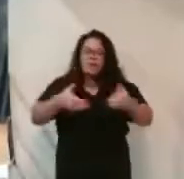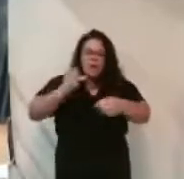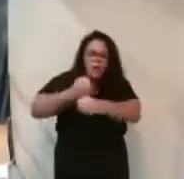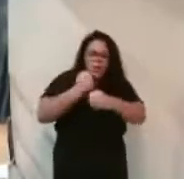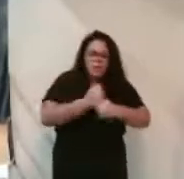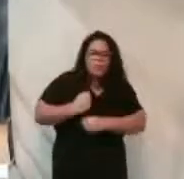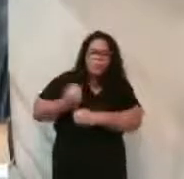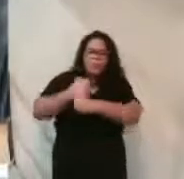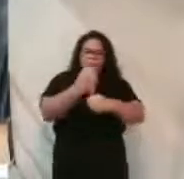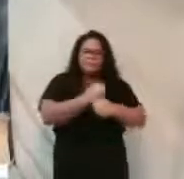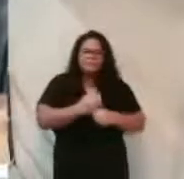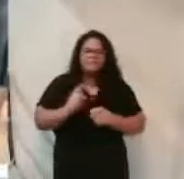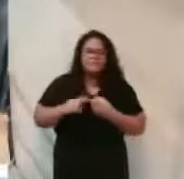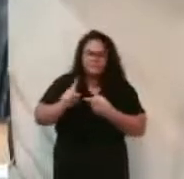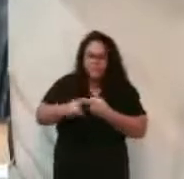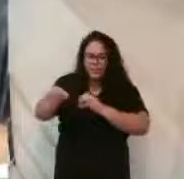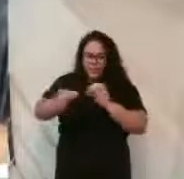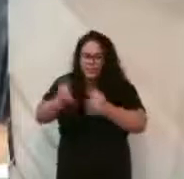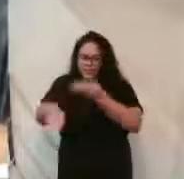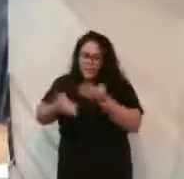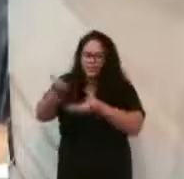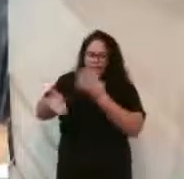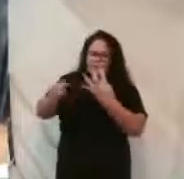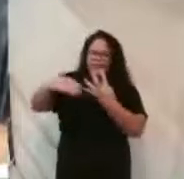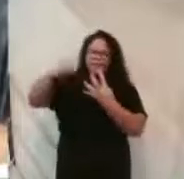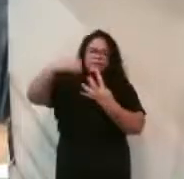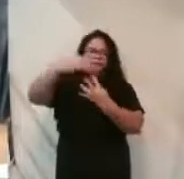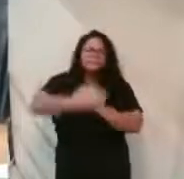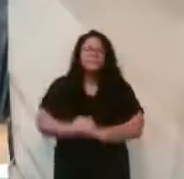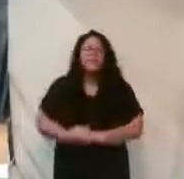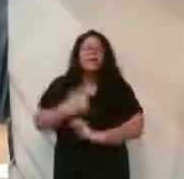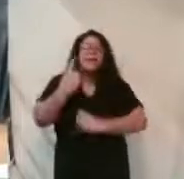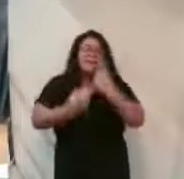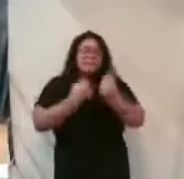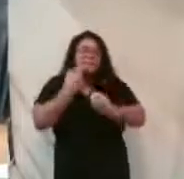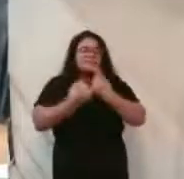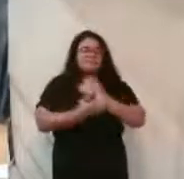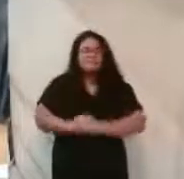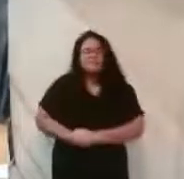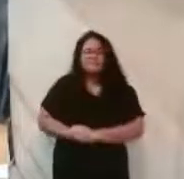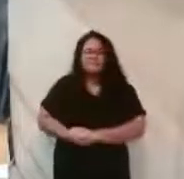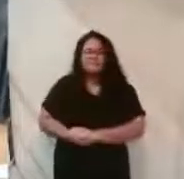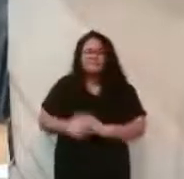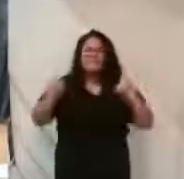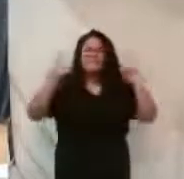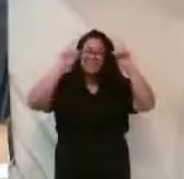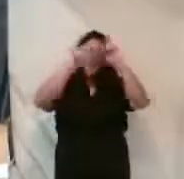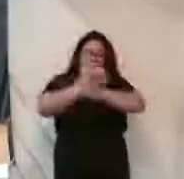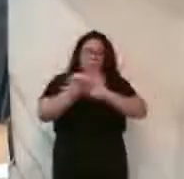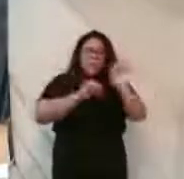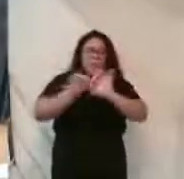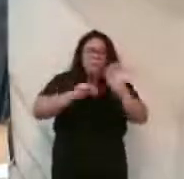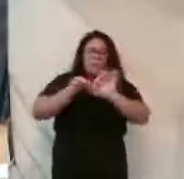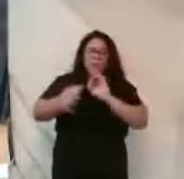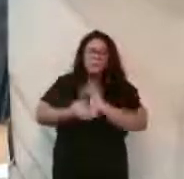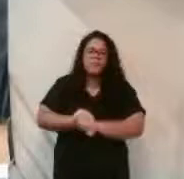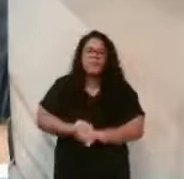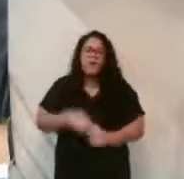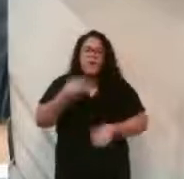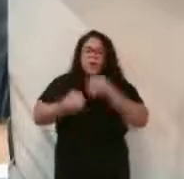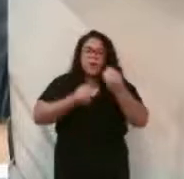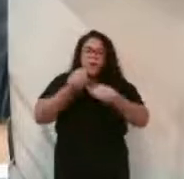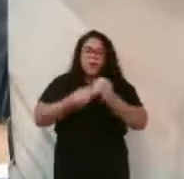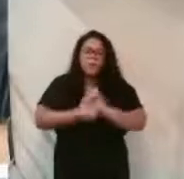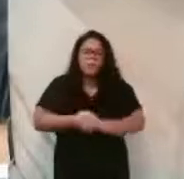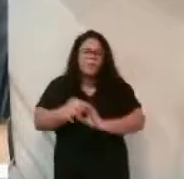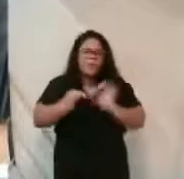dito. E eles têm muitas dificuldades, muitas vezes, com a CPRH, de como a gente fazer o licenciamento. o que é que a gente pode fazer? E aí a Dilson falou bem que a